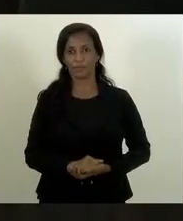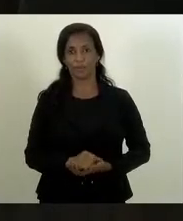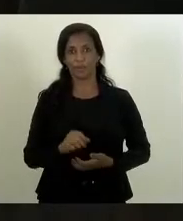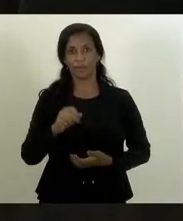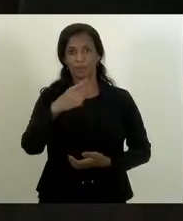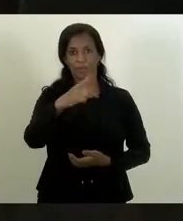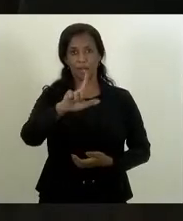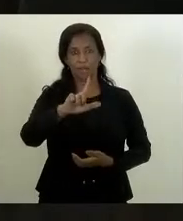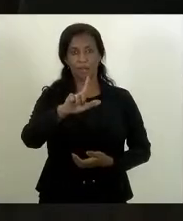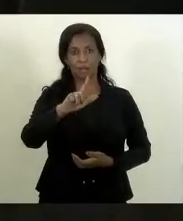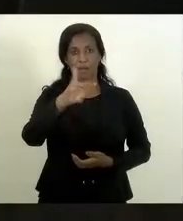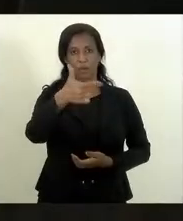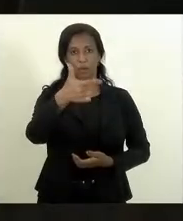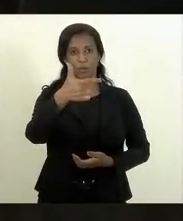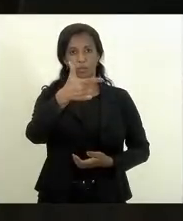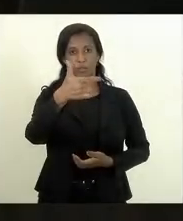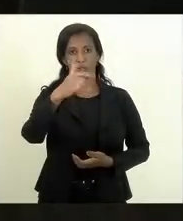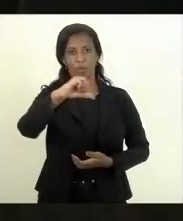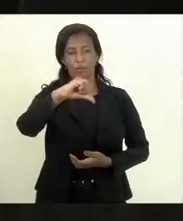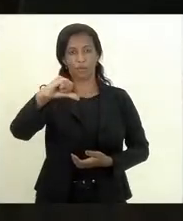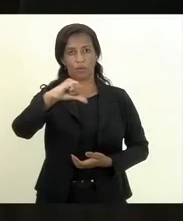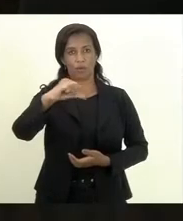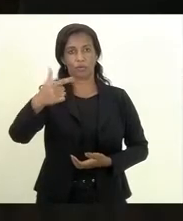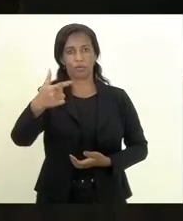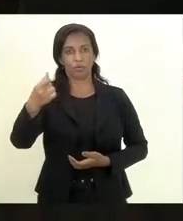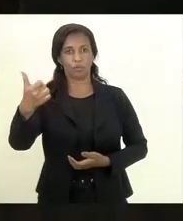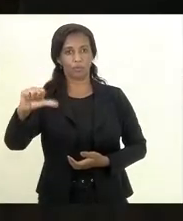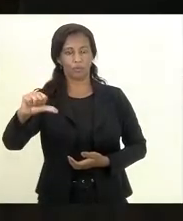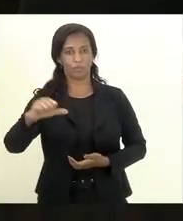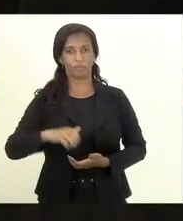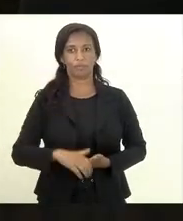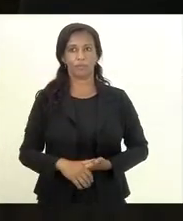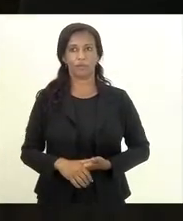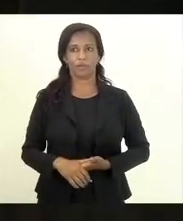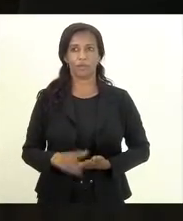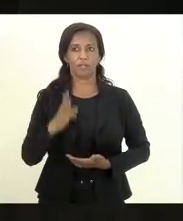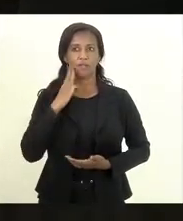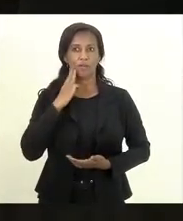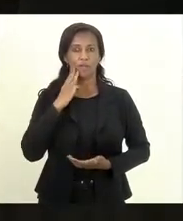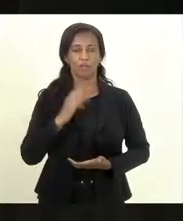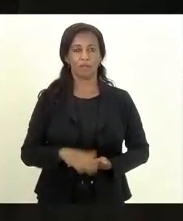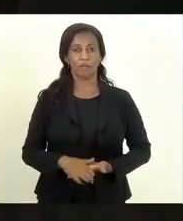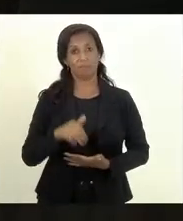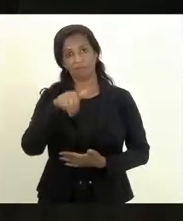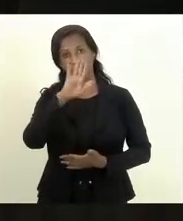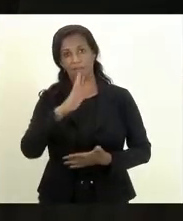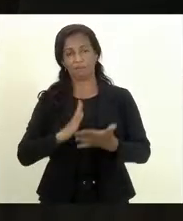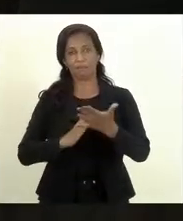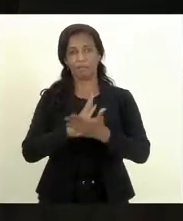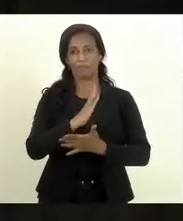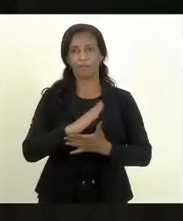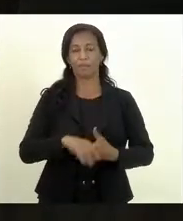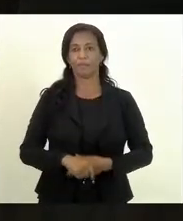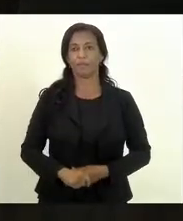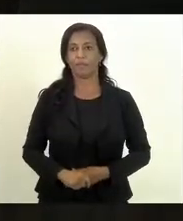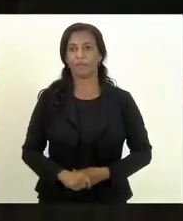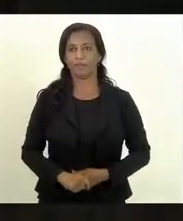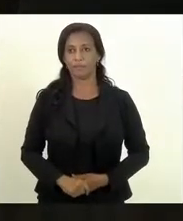Projeto de lei 299 de 19, senhor Valdeque Carneiro. Senhores que aprovam, como estão, aprovado.